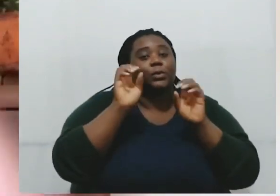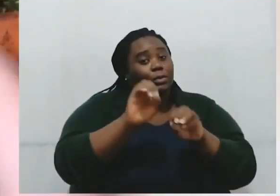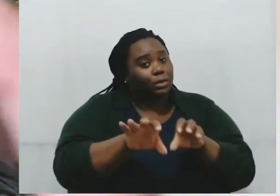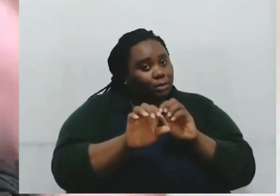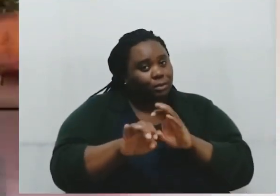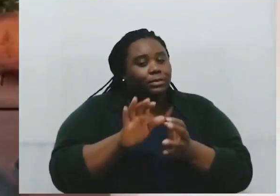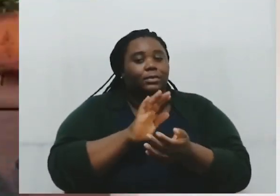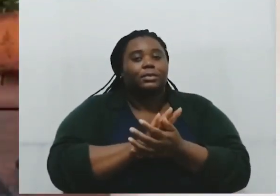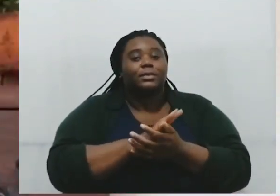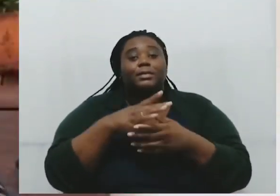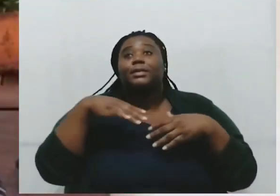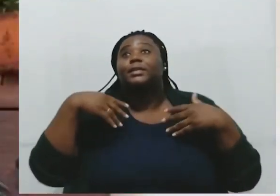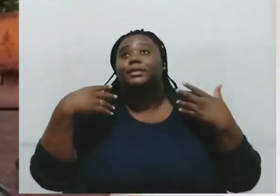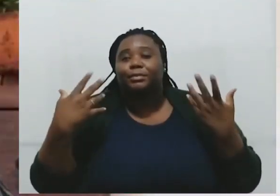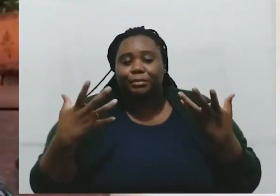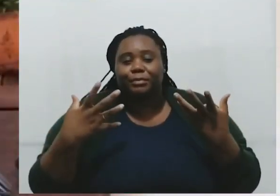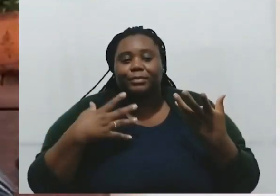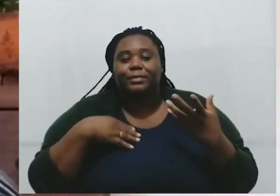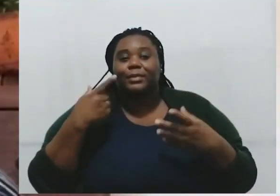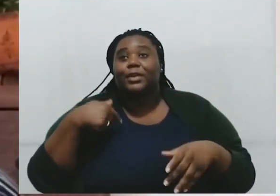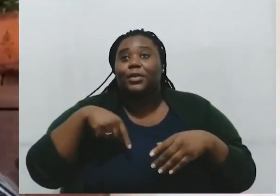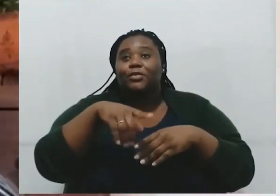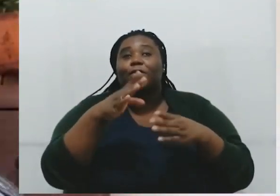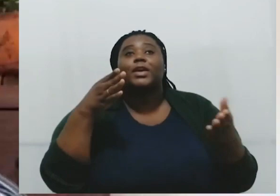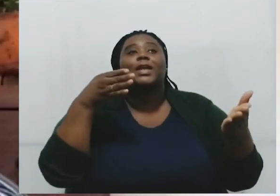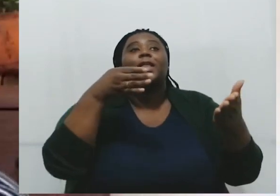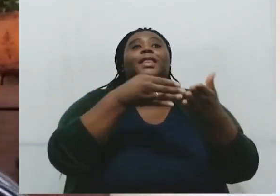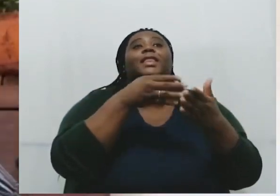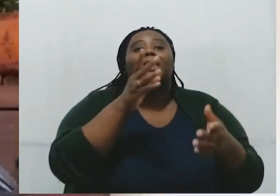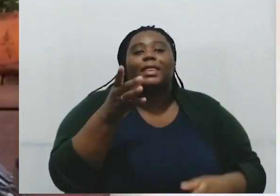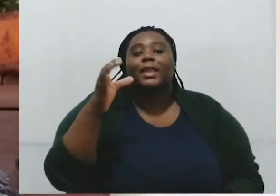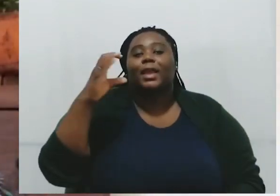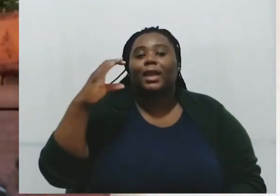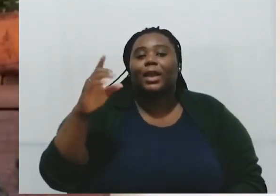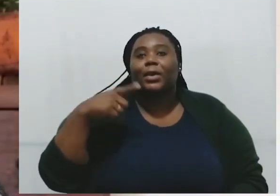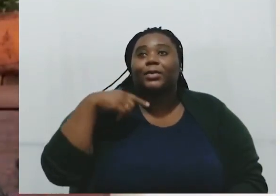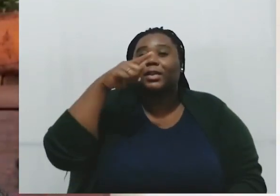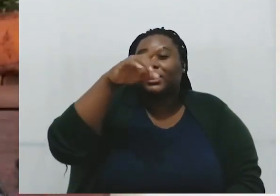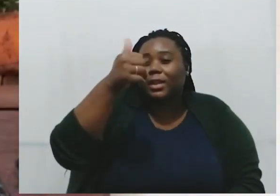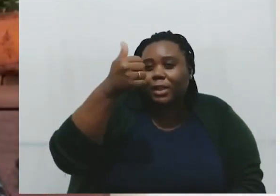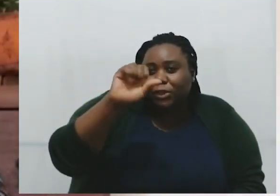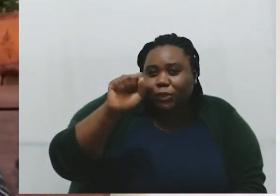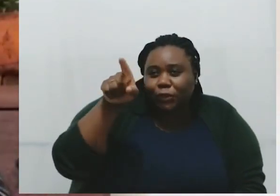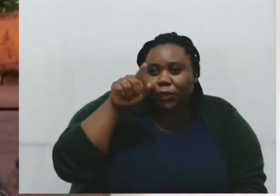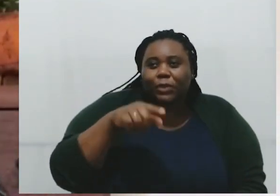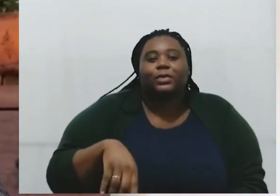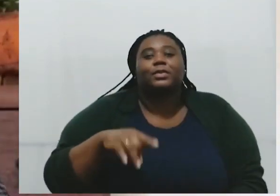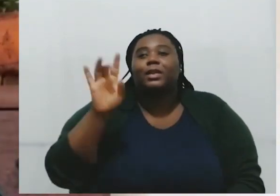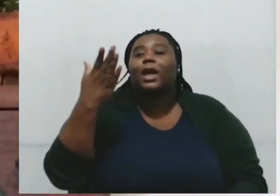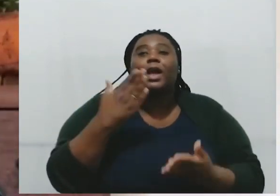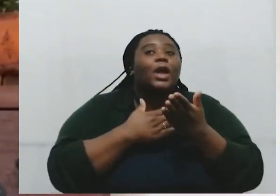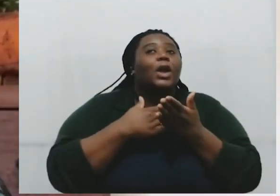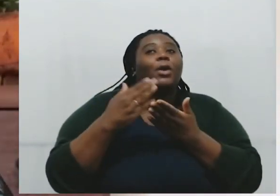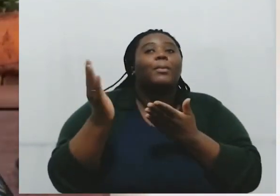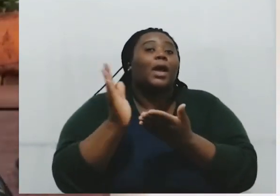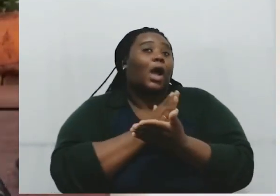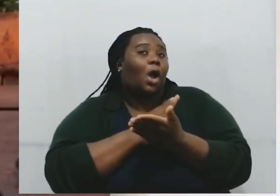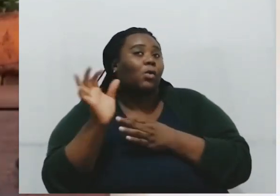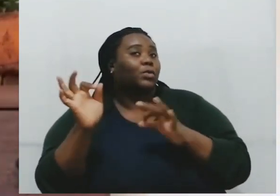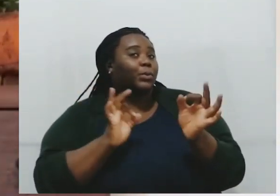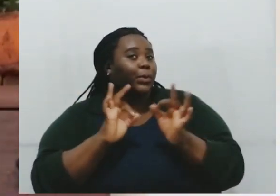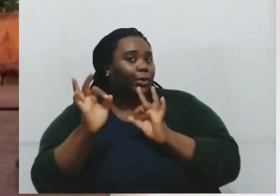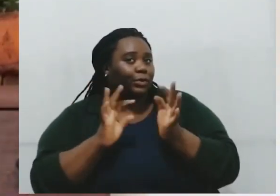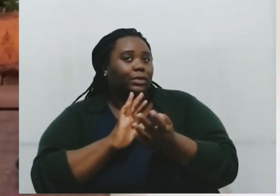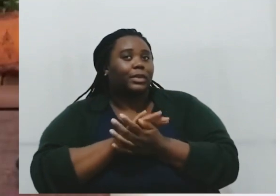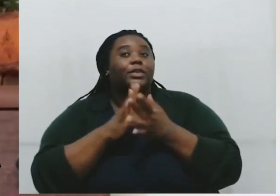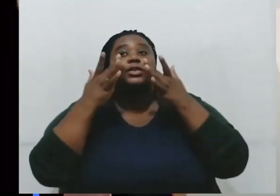levada até Contagem, até a ZAP 18 e ali começaram alguns projetos de teatro, mas